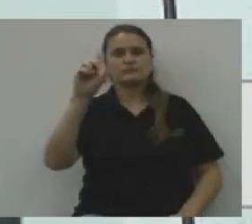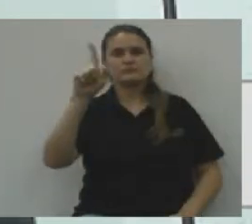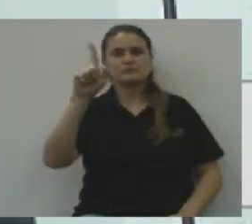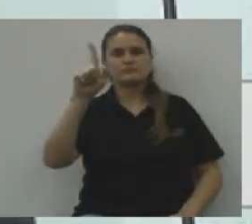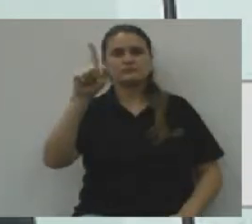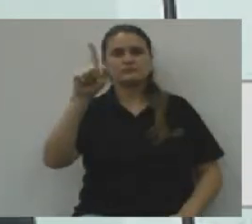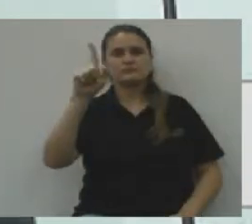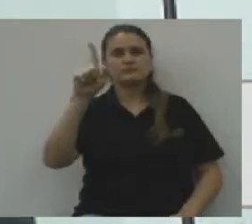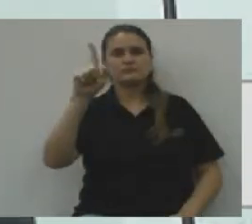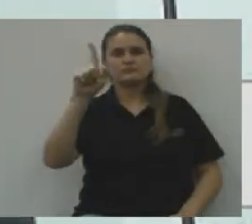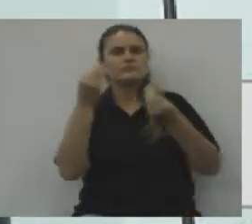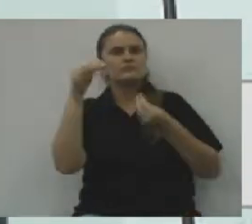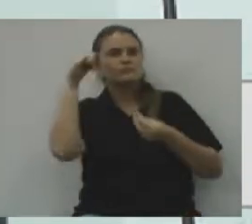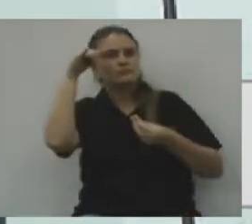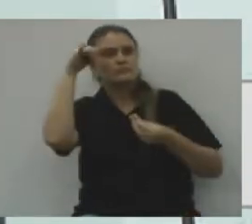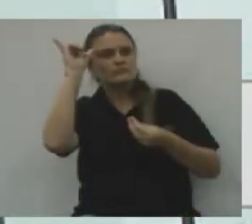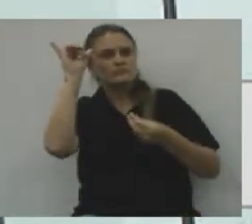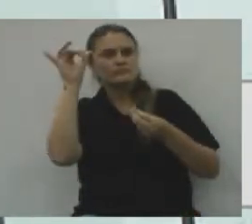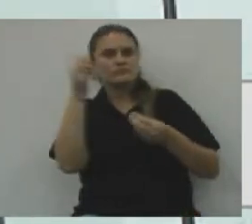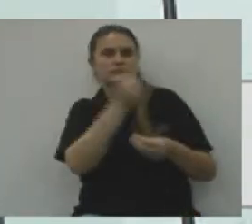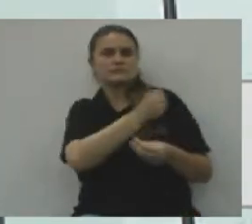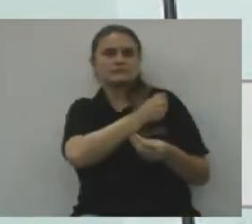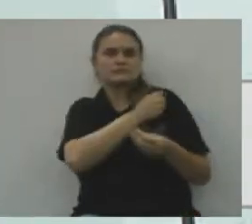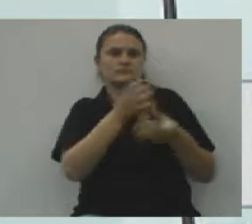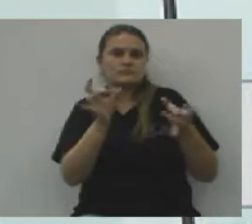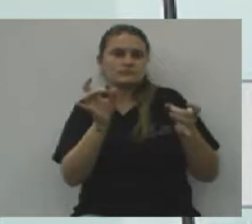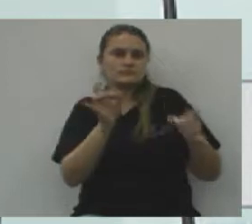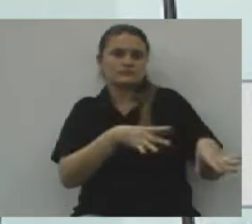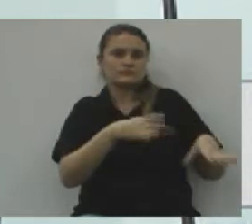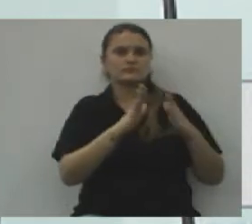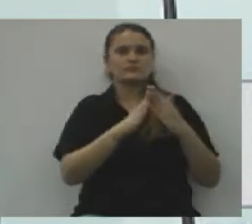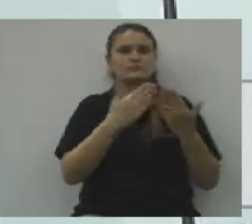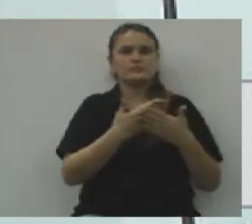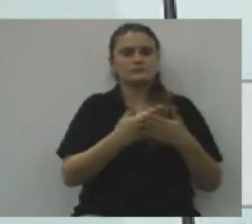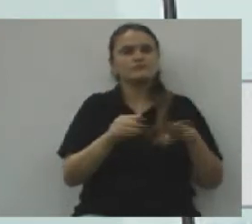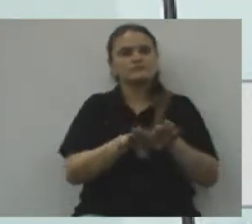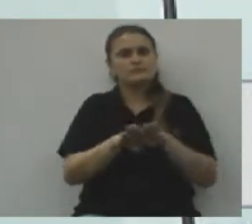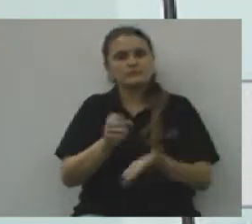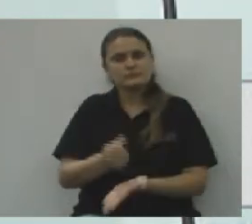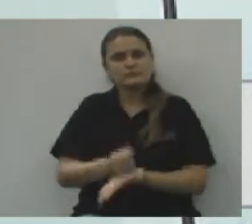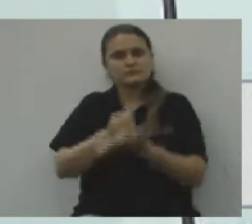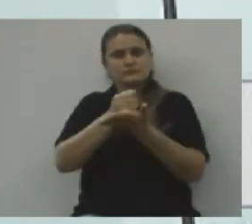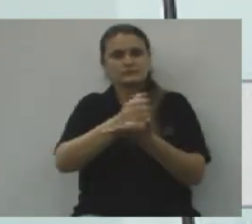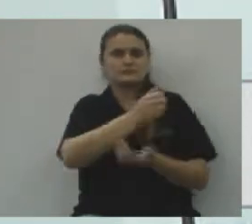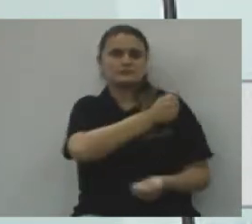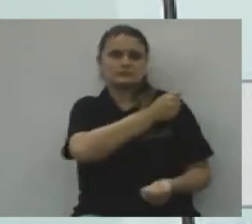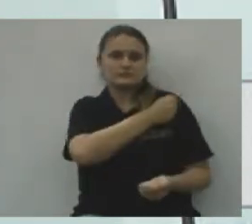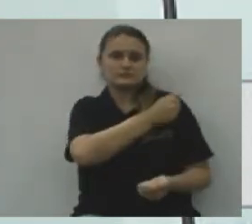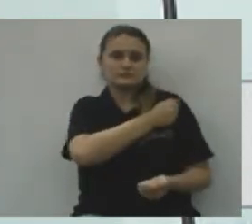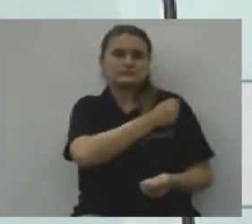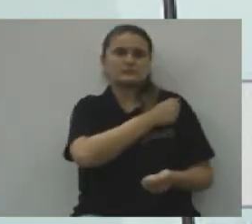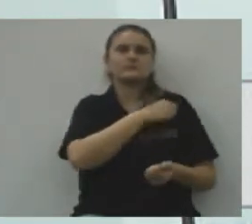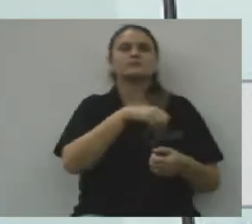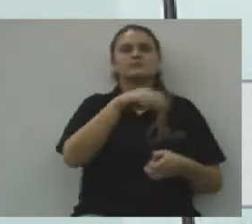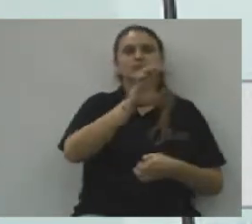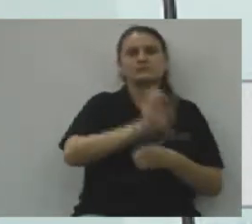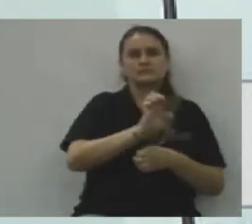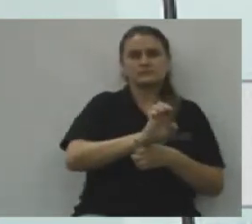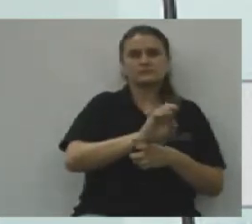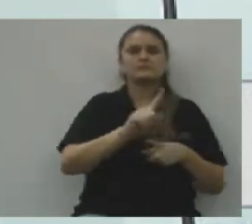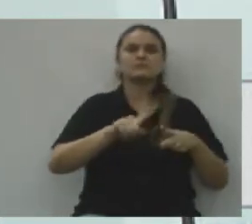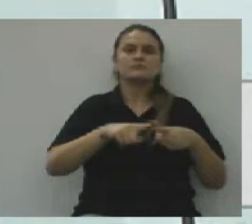de prevenção da evasão escolar, que vai poder prestar apoio também para os alunos do ensino gerido pelo Estado, mas